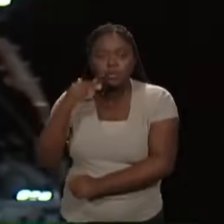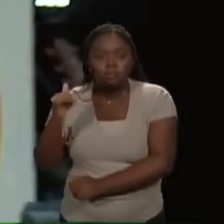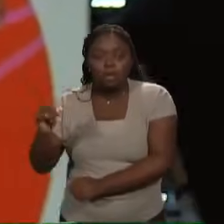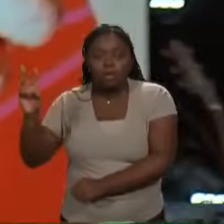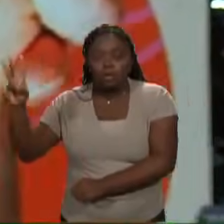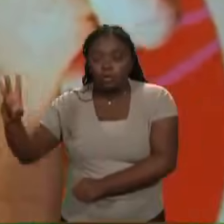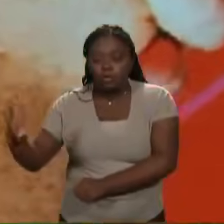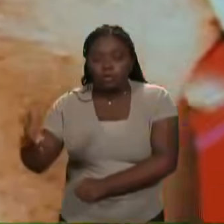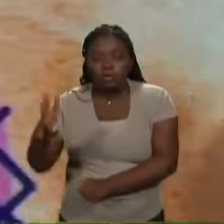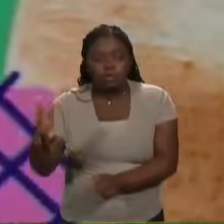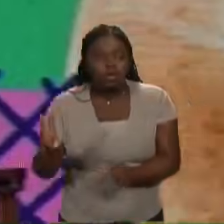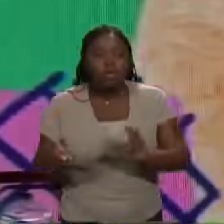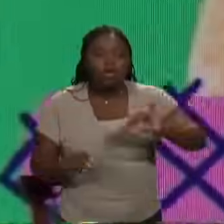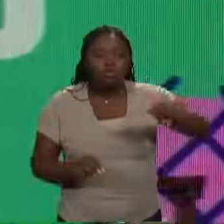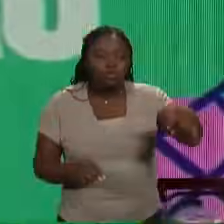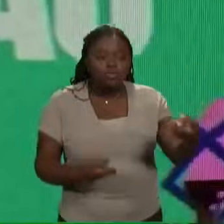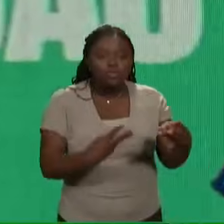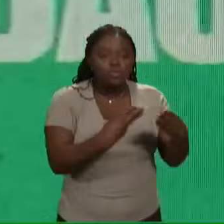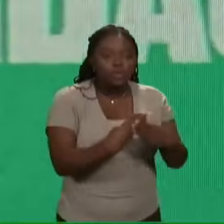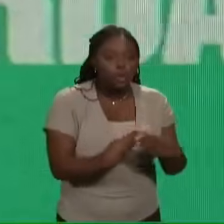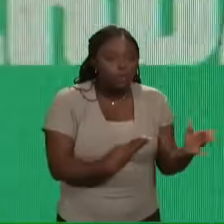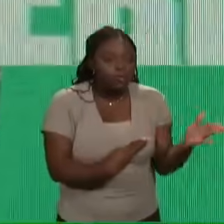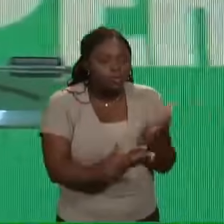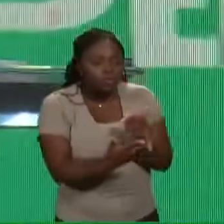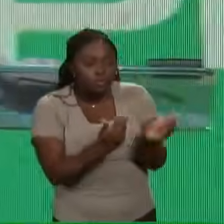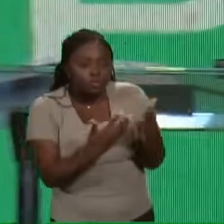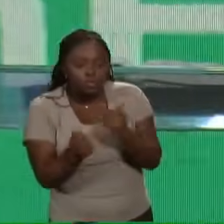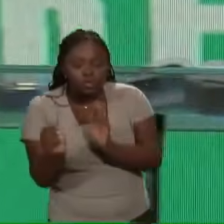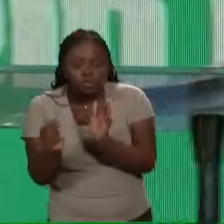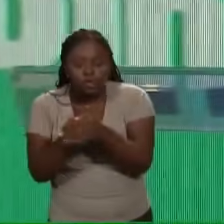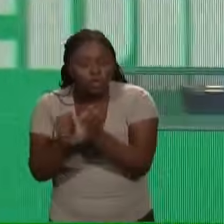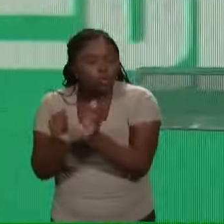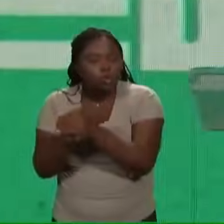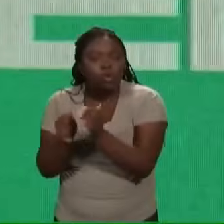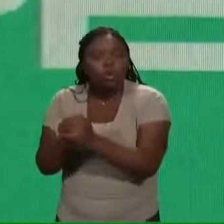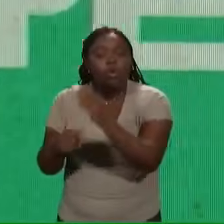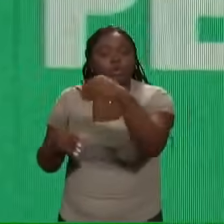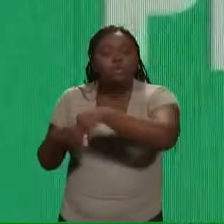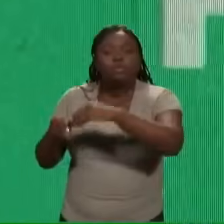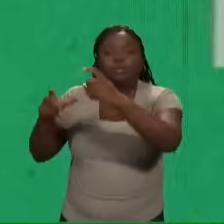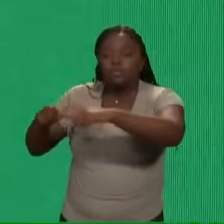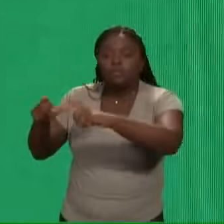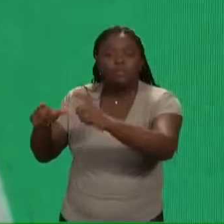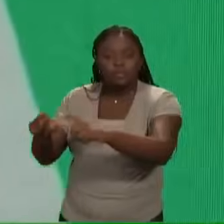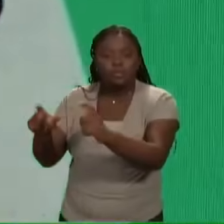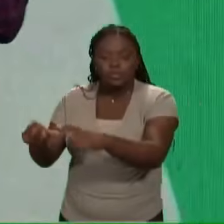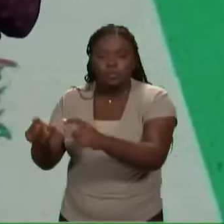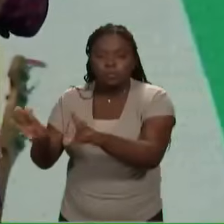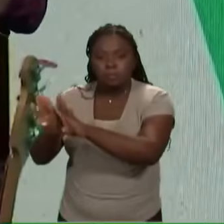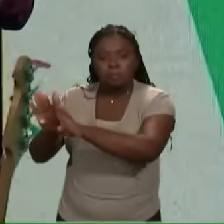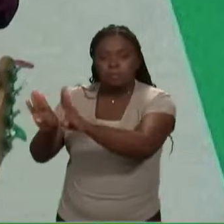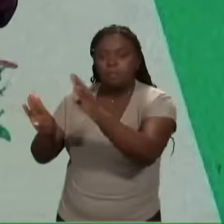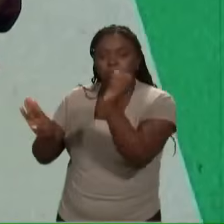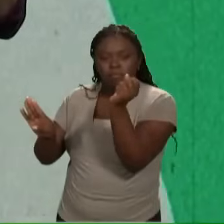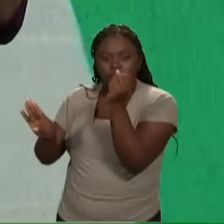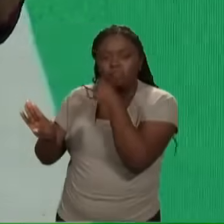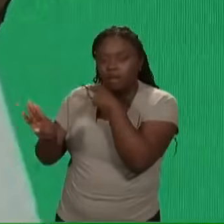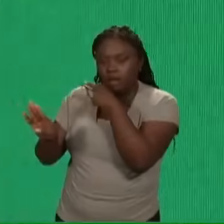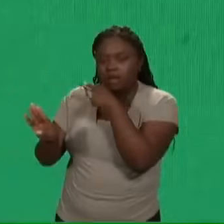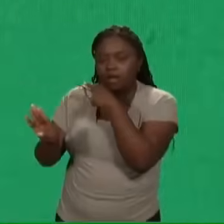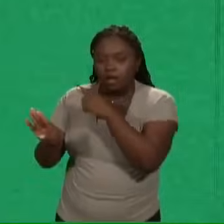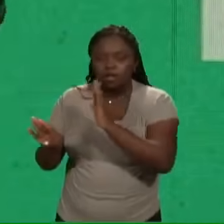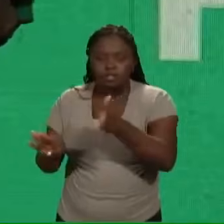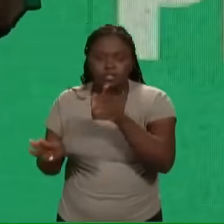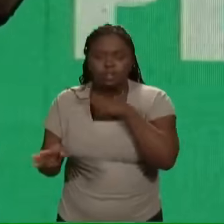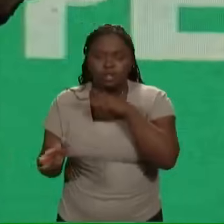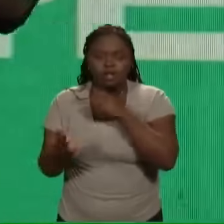começaram a guardar, esconder judeus dentro de uma parede falsa que tinha na casa dela. Isso está registrado no livro Refúgio Secreto,